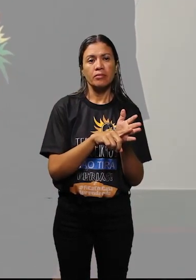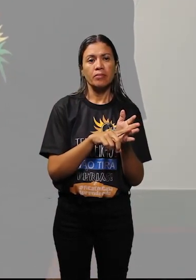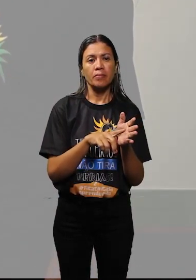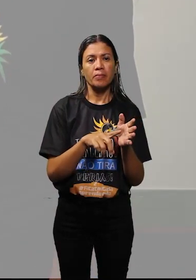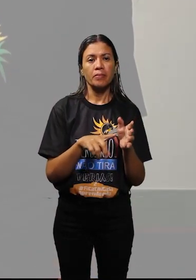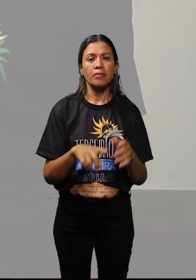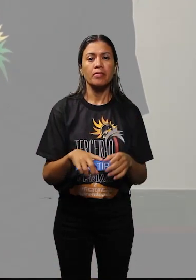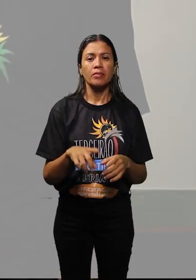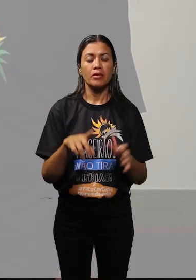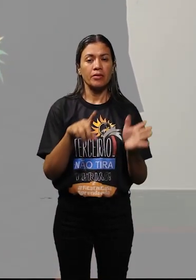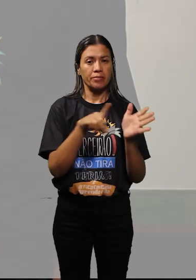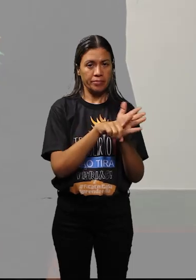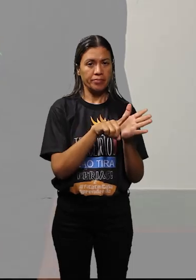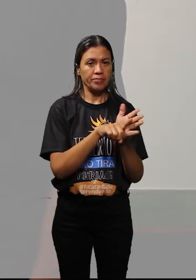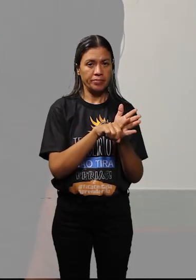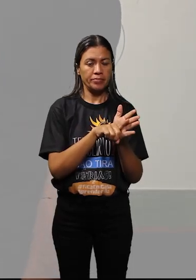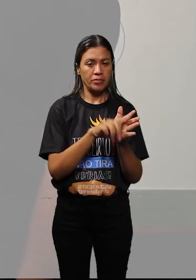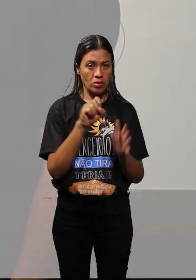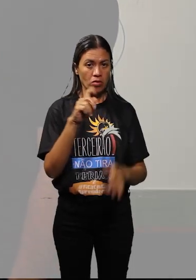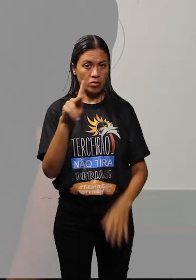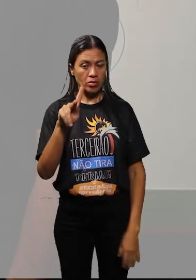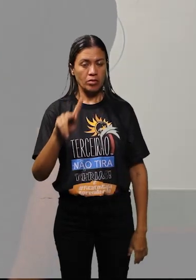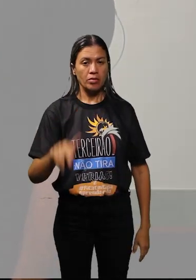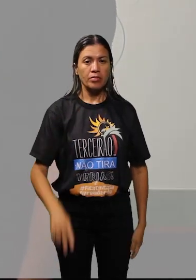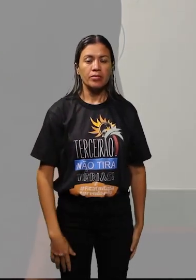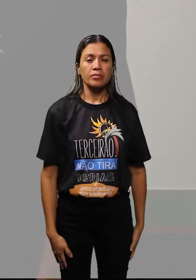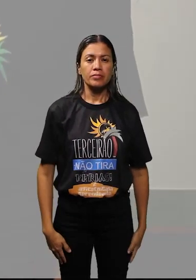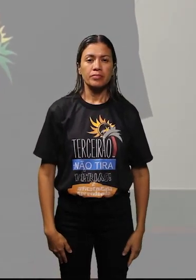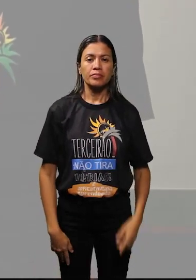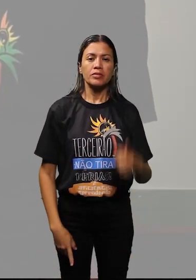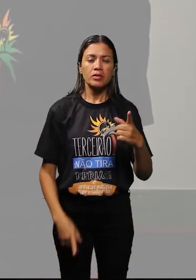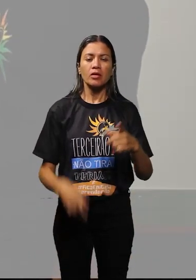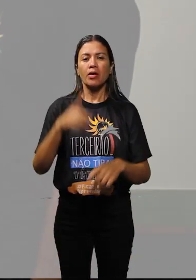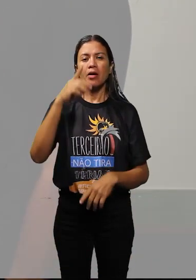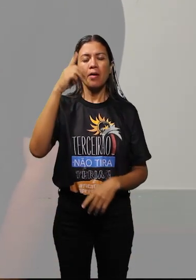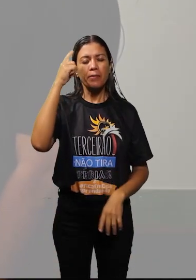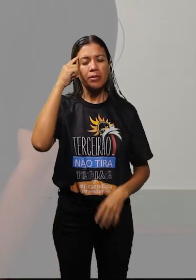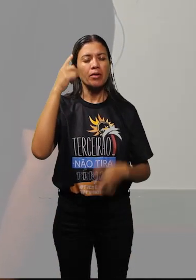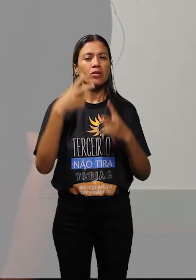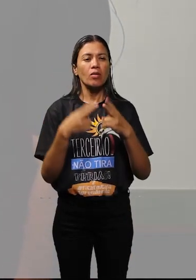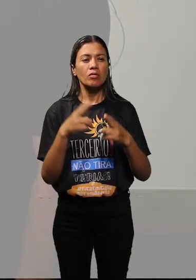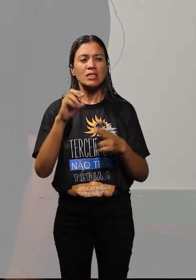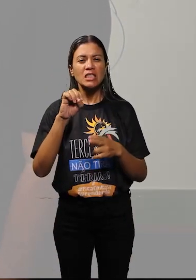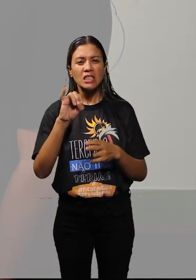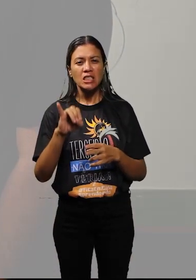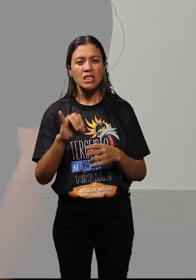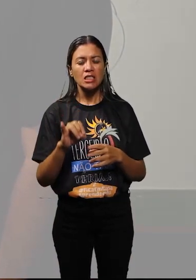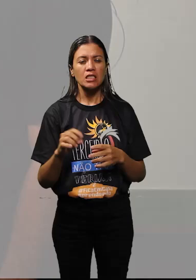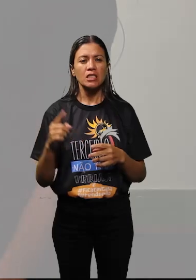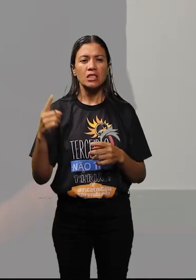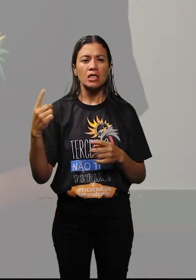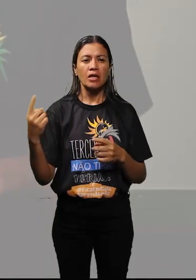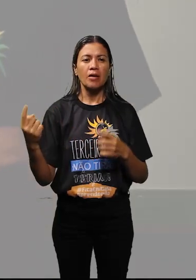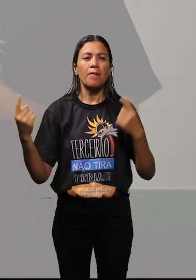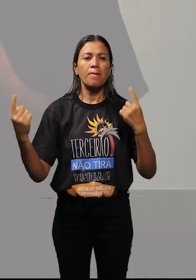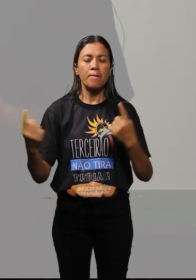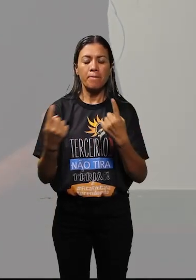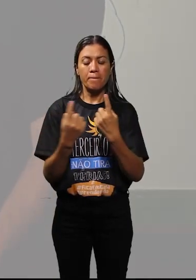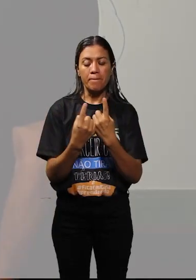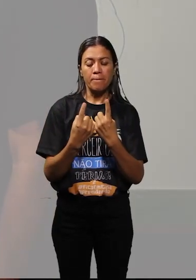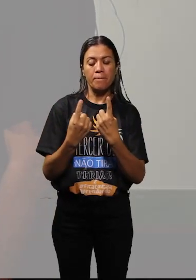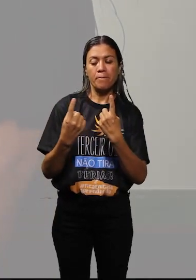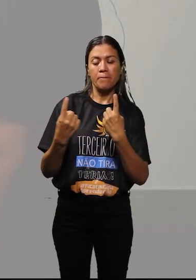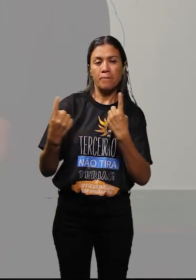velocidade negativa. Beleza? Fonte, mesma ideia. Se a fonte estiver indo agora afastando